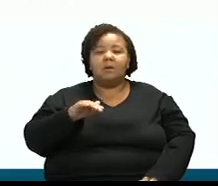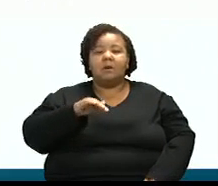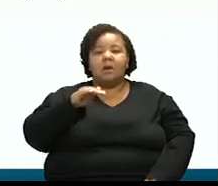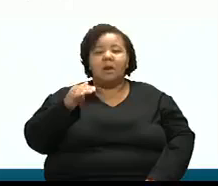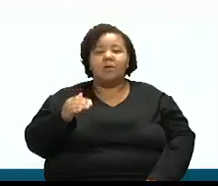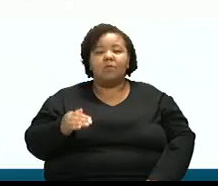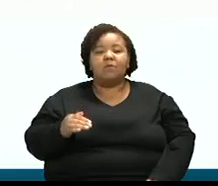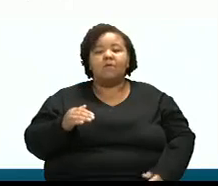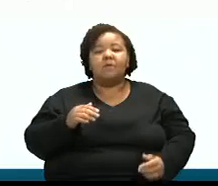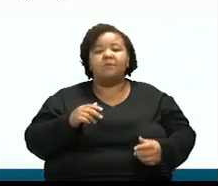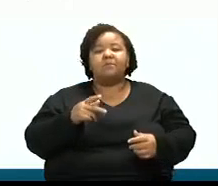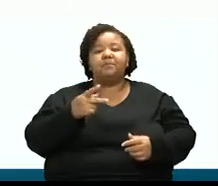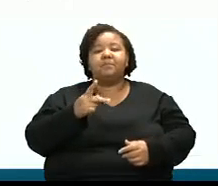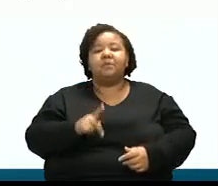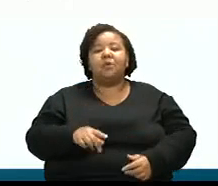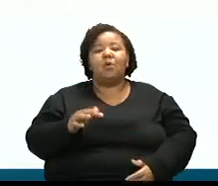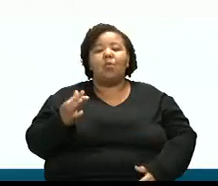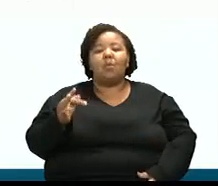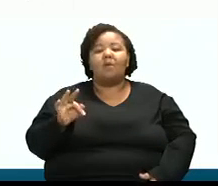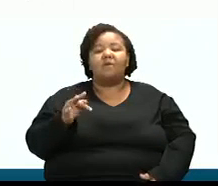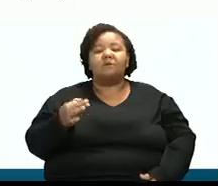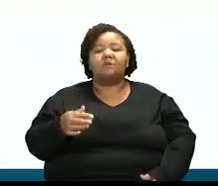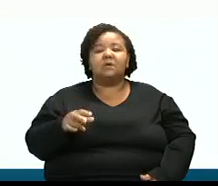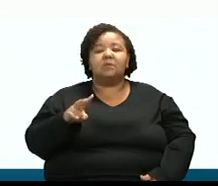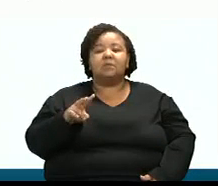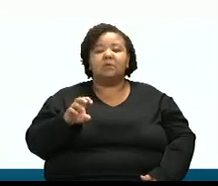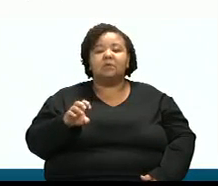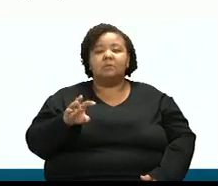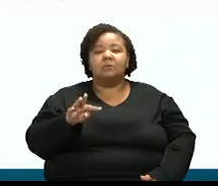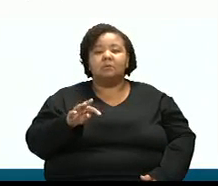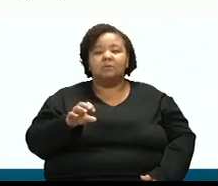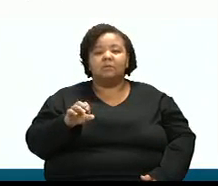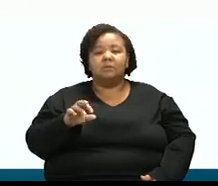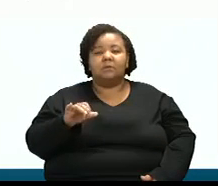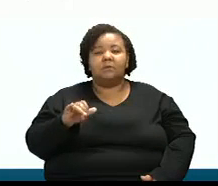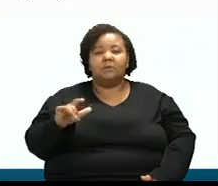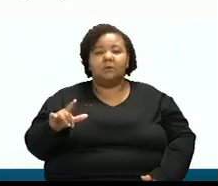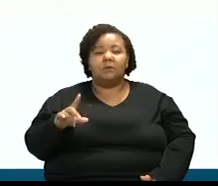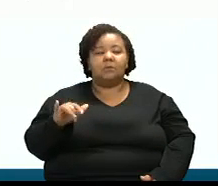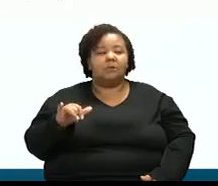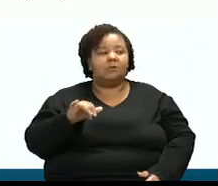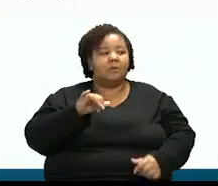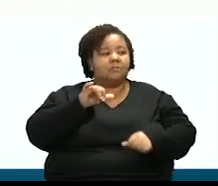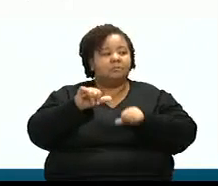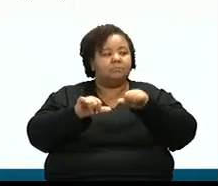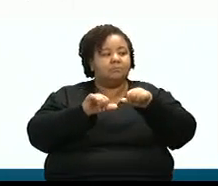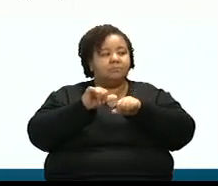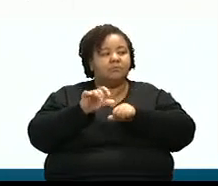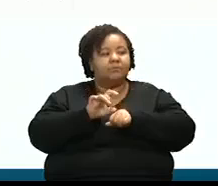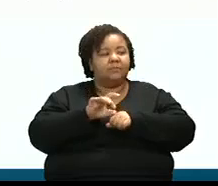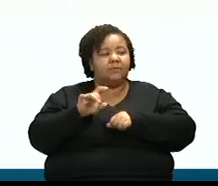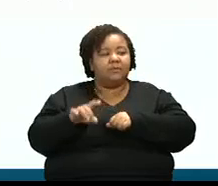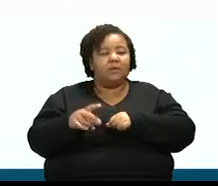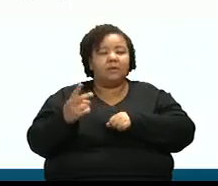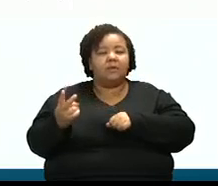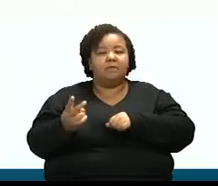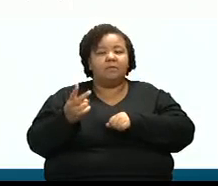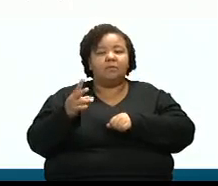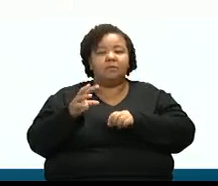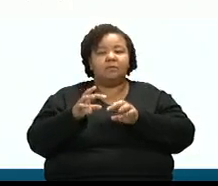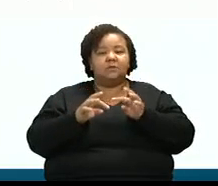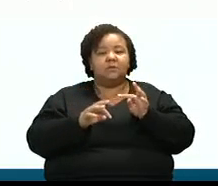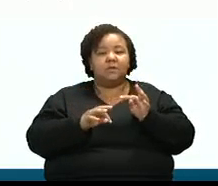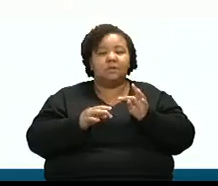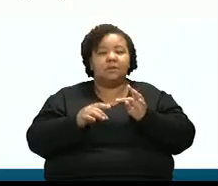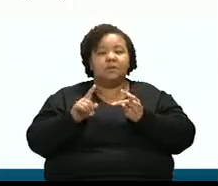uma função vetorial, que vai converter cada valor de t, de um parâmetro